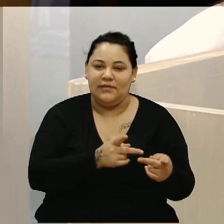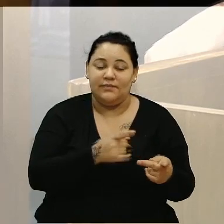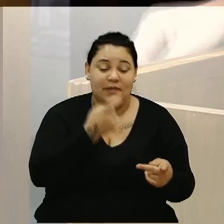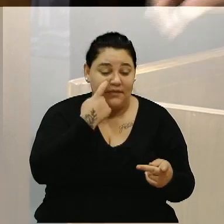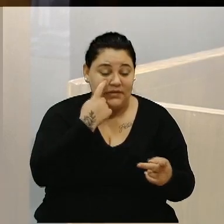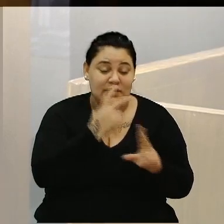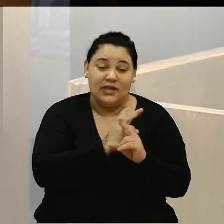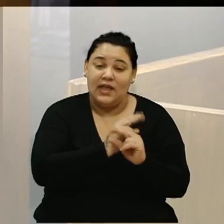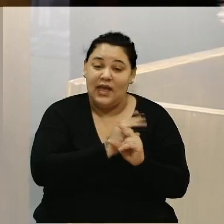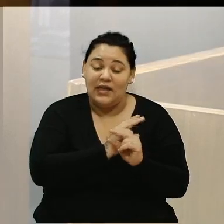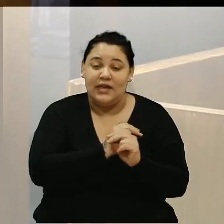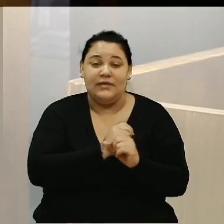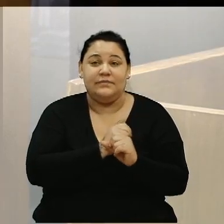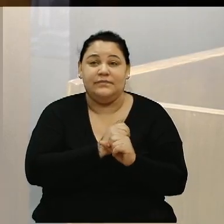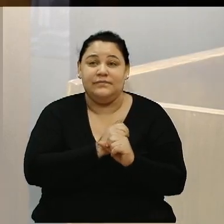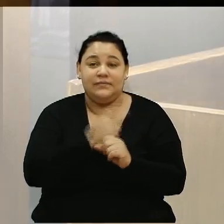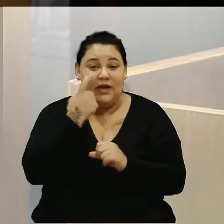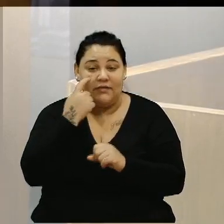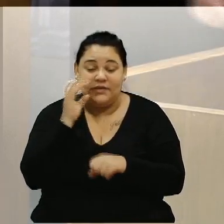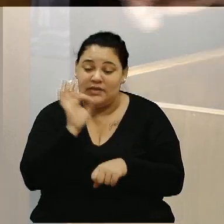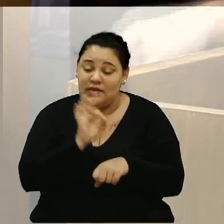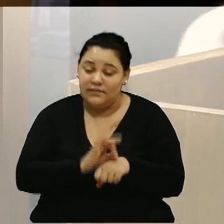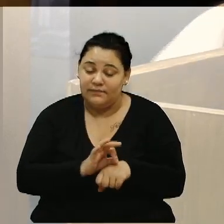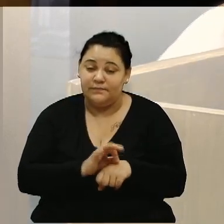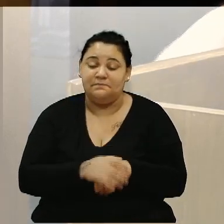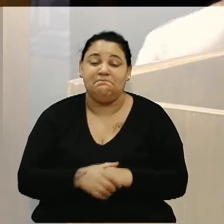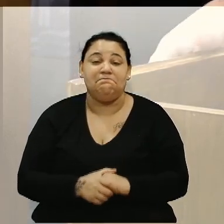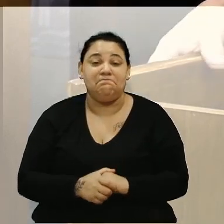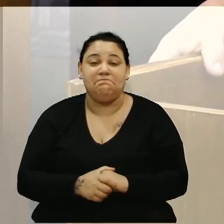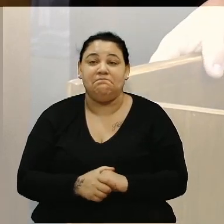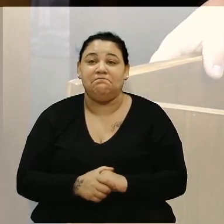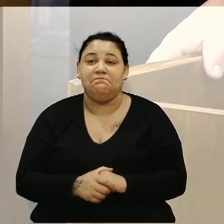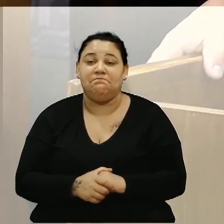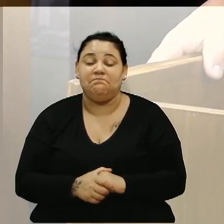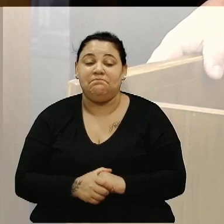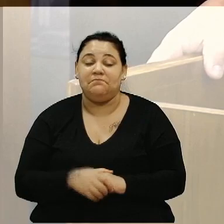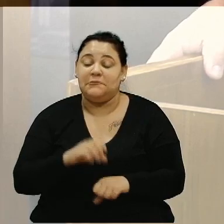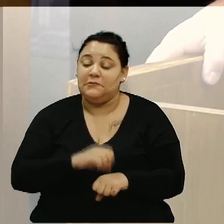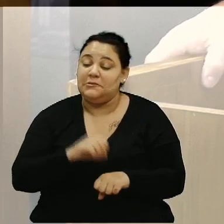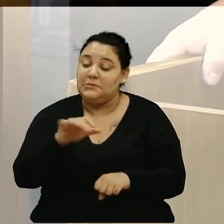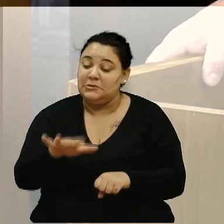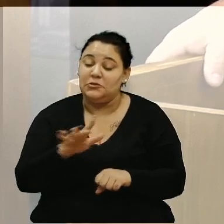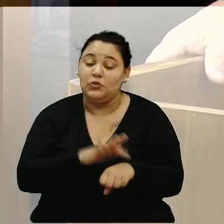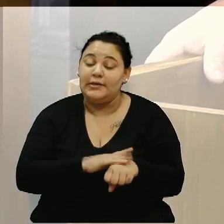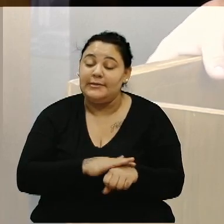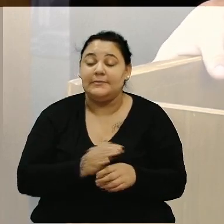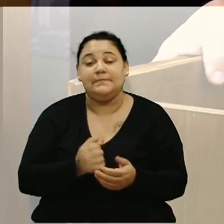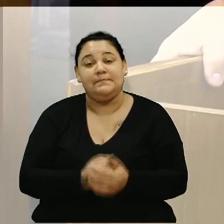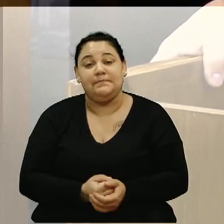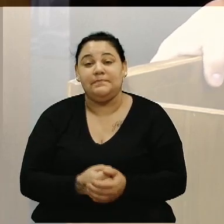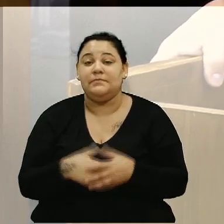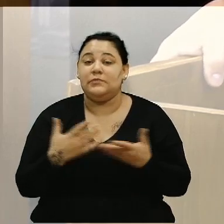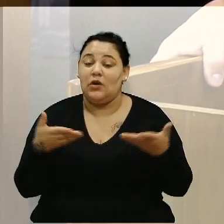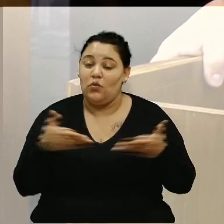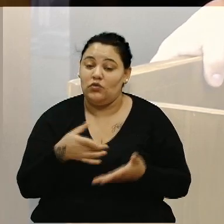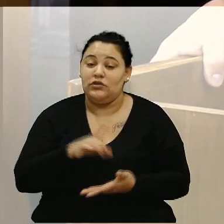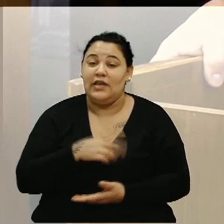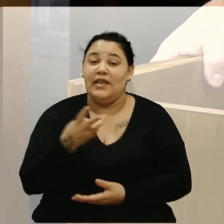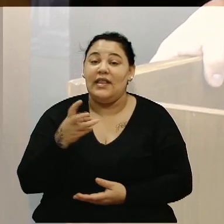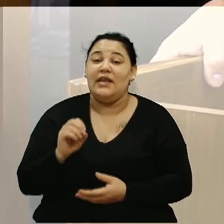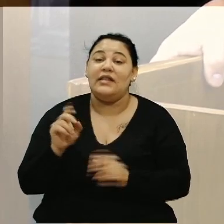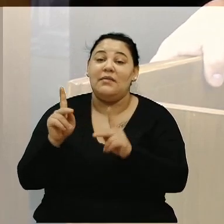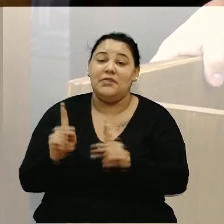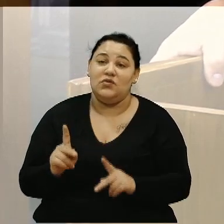dengue, se tem os mosquitos, tem os lixos que vão fazer propagação. Então nós temos hoje cerca de 30